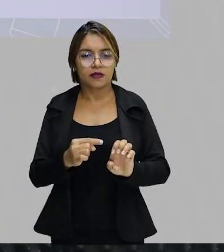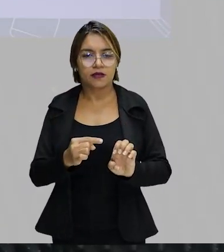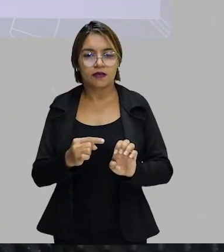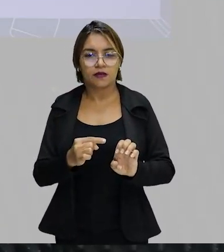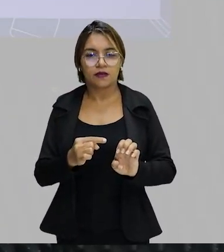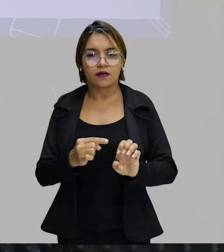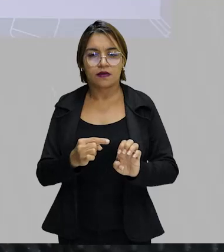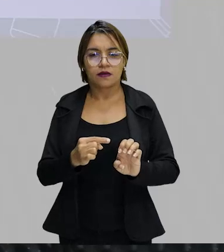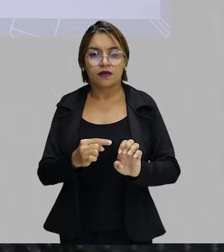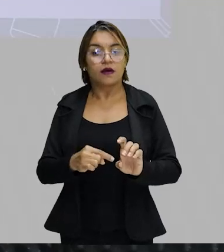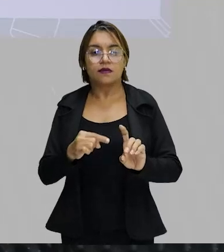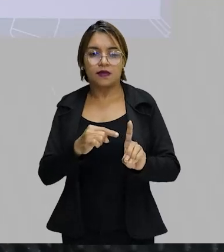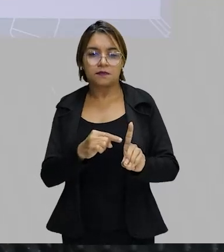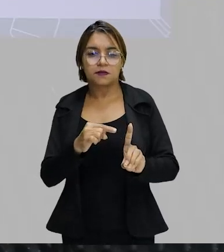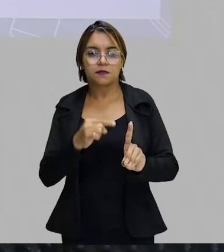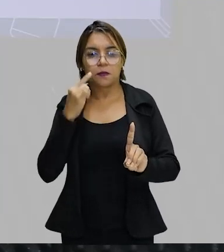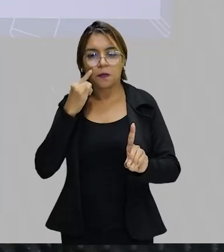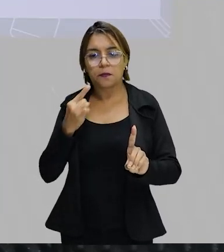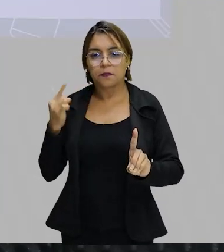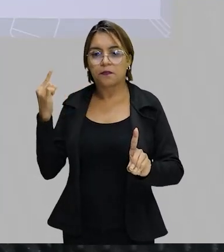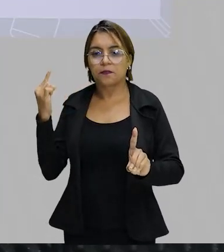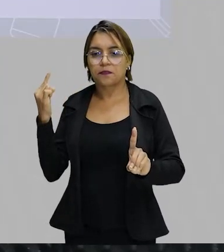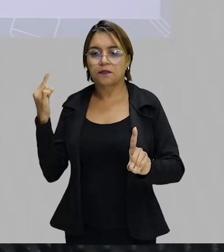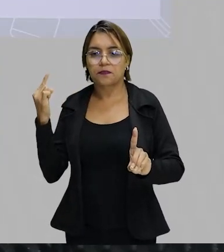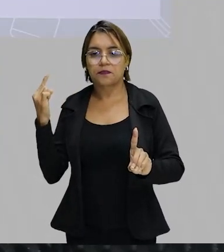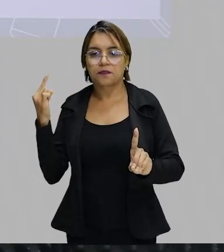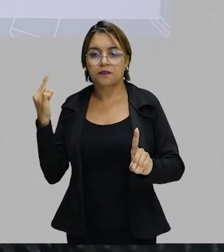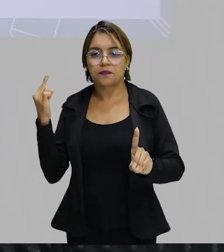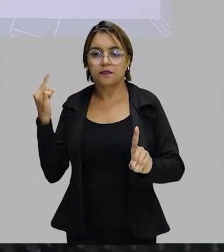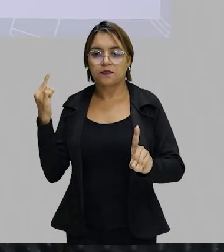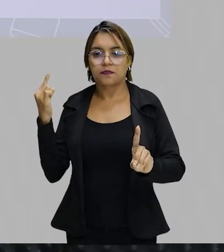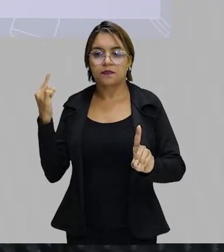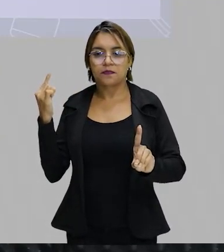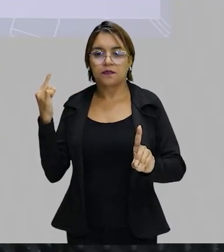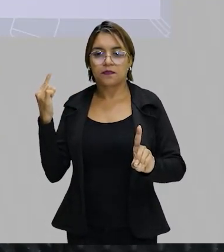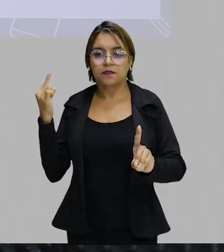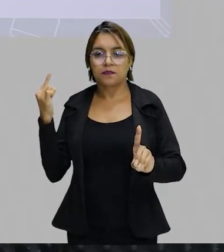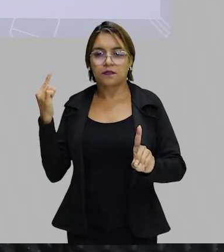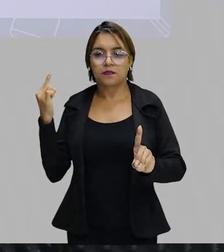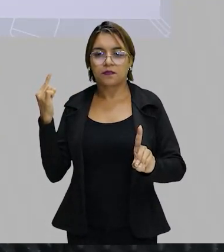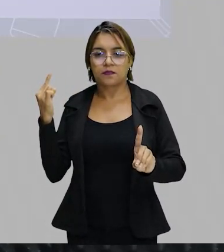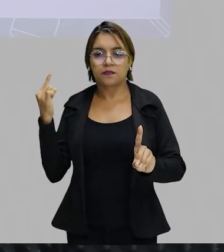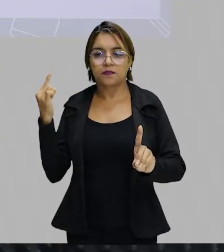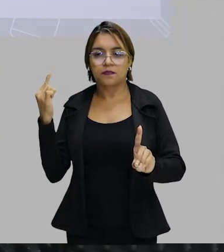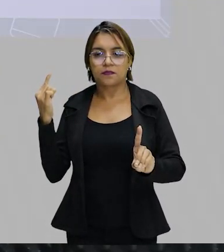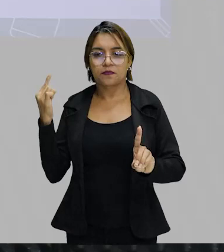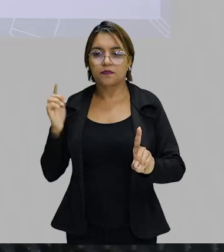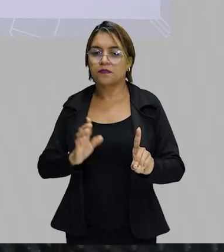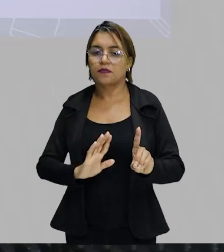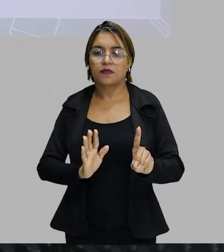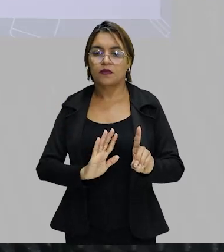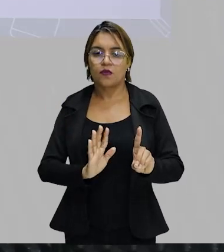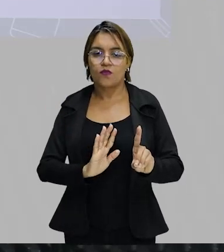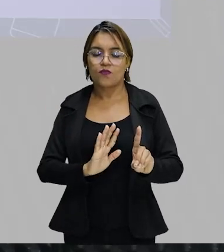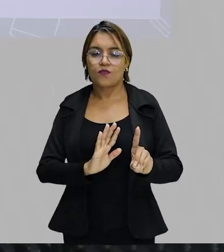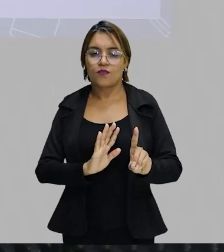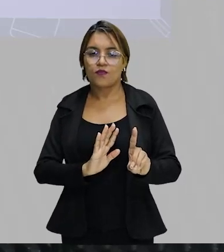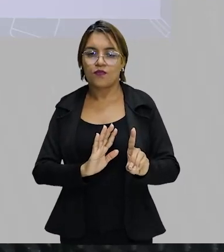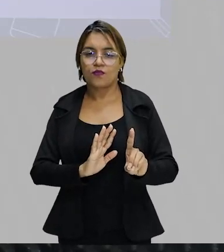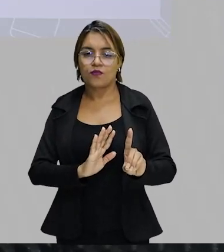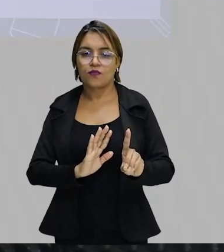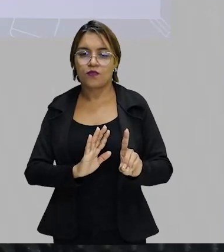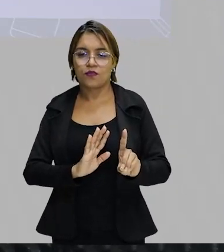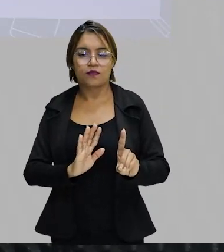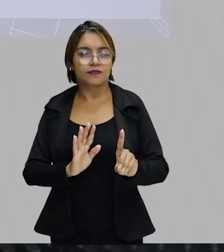é falsa quando a primeira proposição é falsa e verdadeira quando a segunda também é falsa? Não.